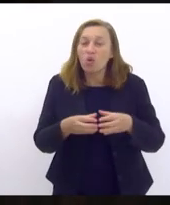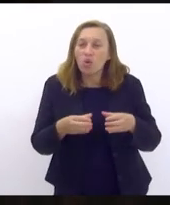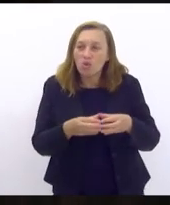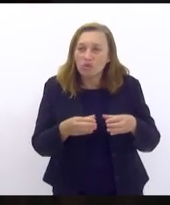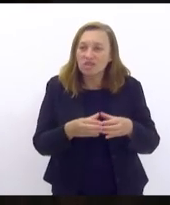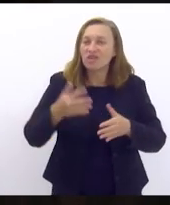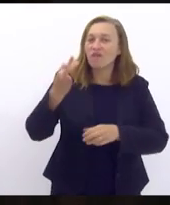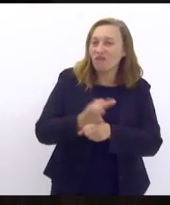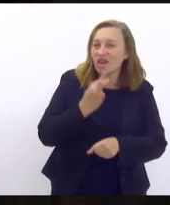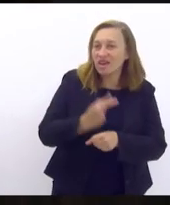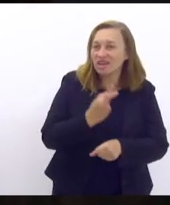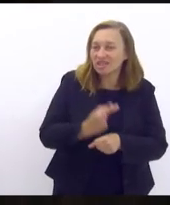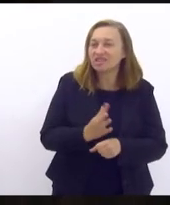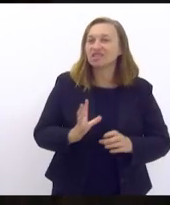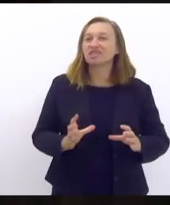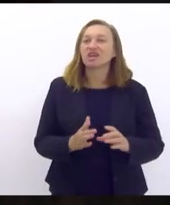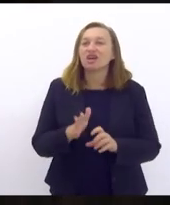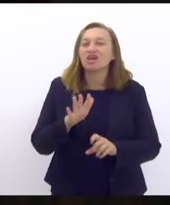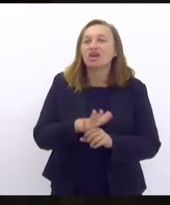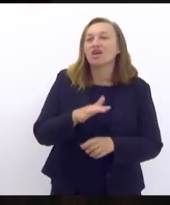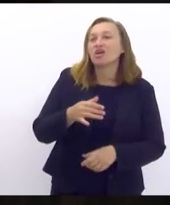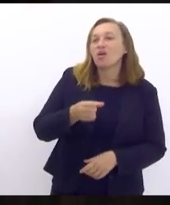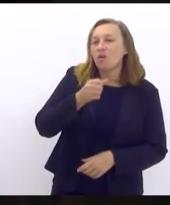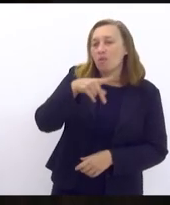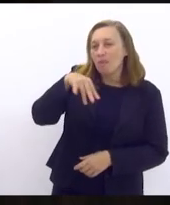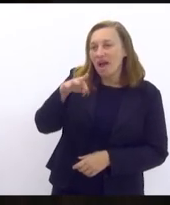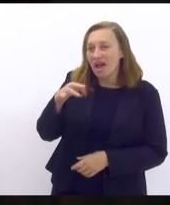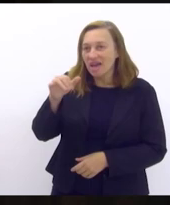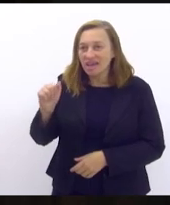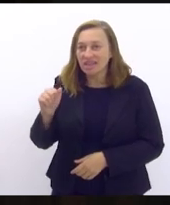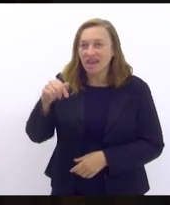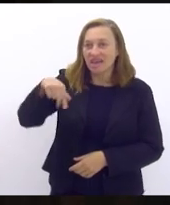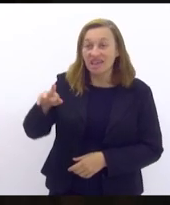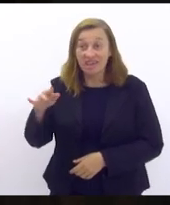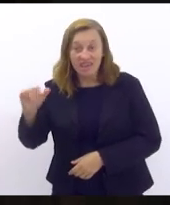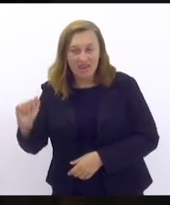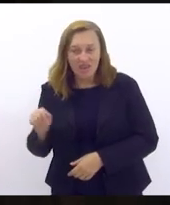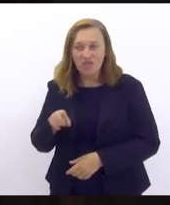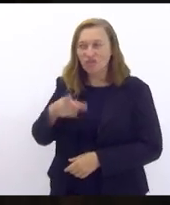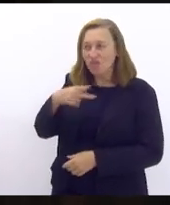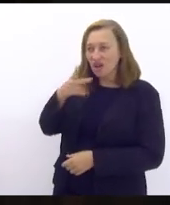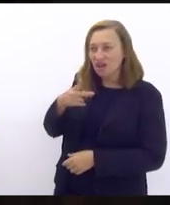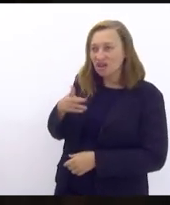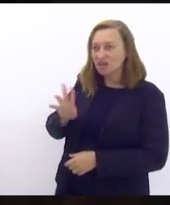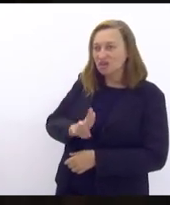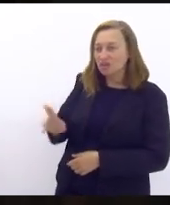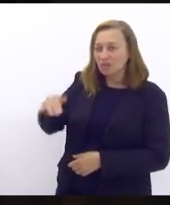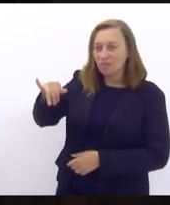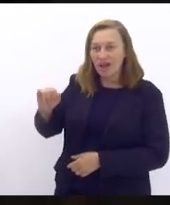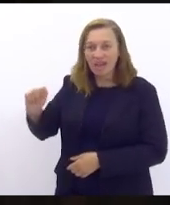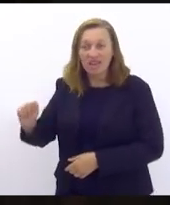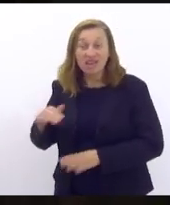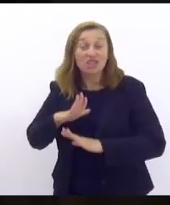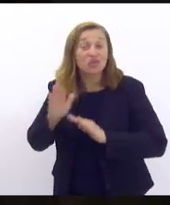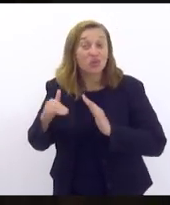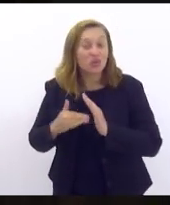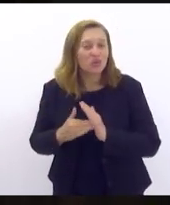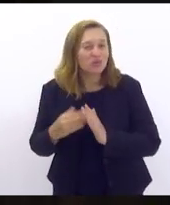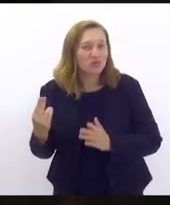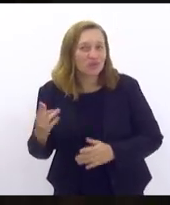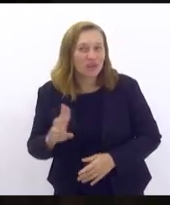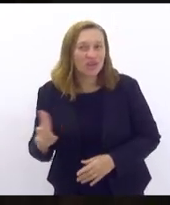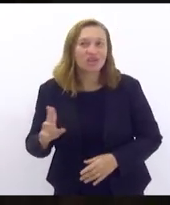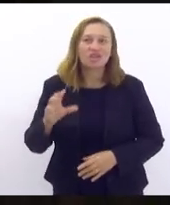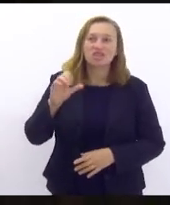que resiste, barraqueiros antigos como a Maria da Guia. Eu estou falando no nome da Maria da Guia, em nome de todos. E